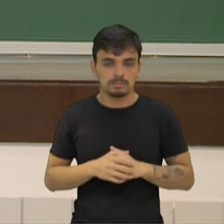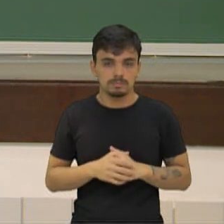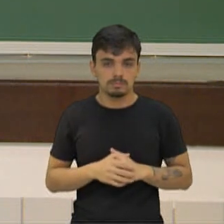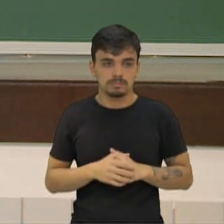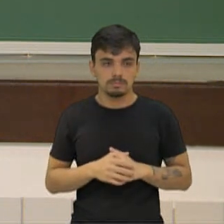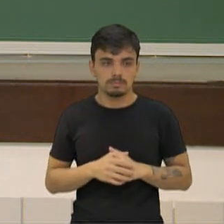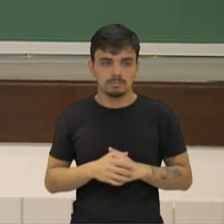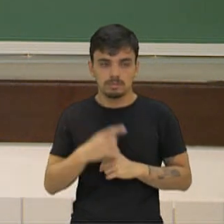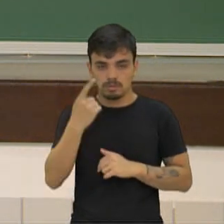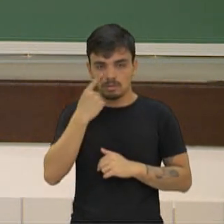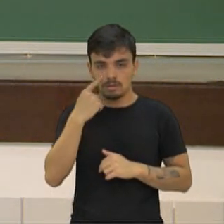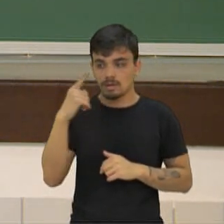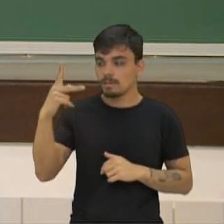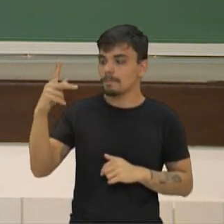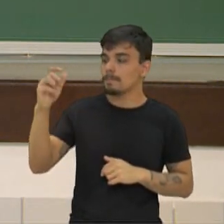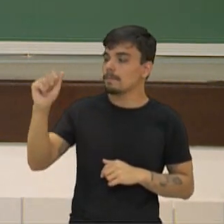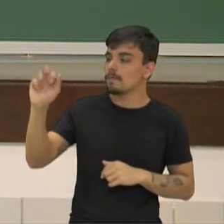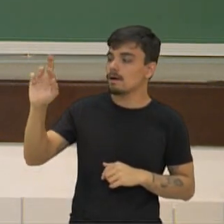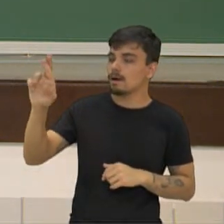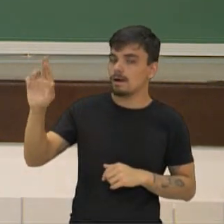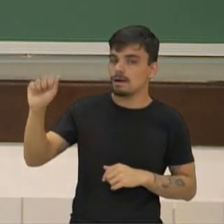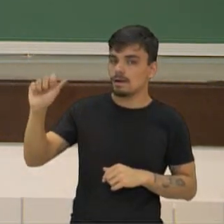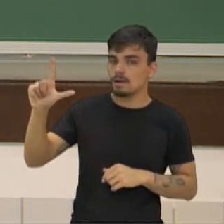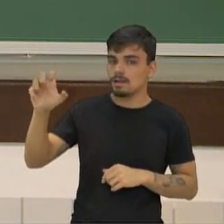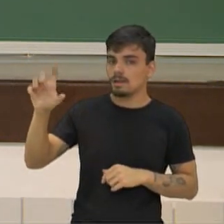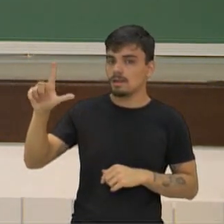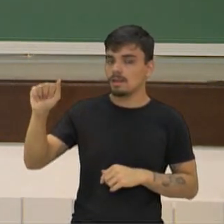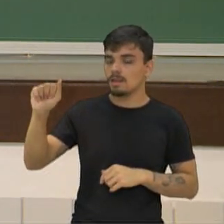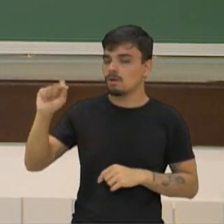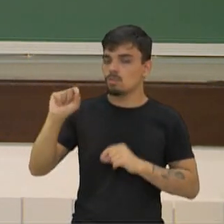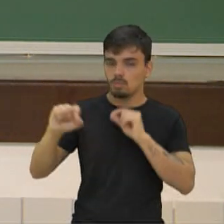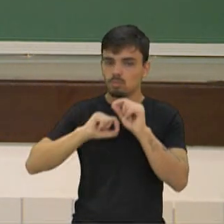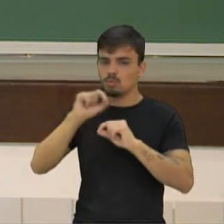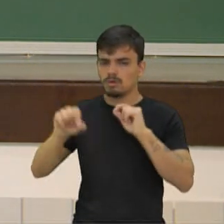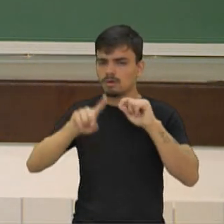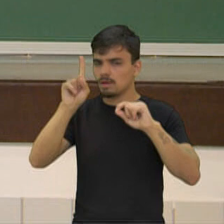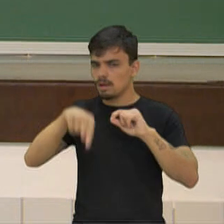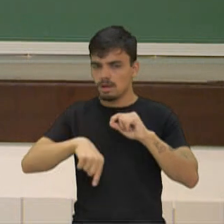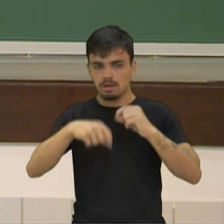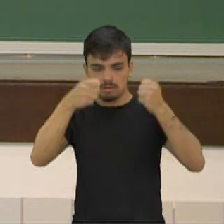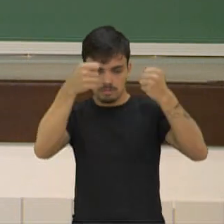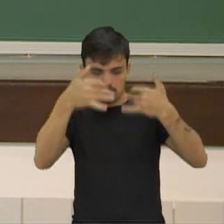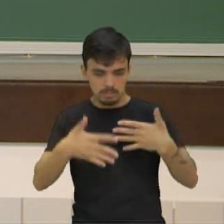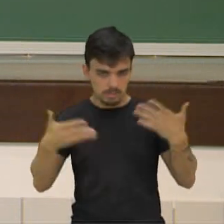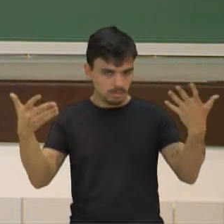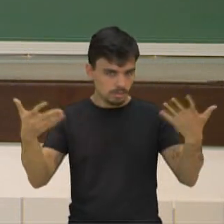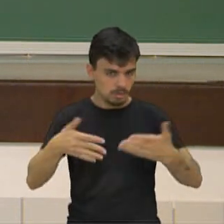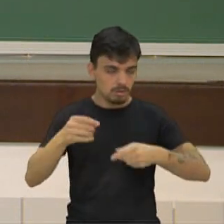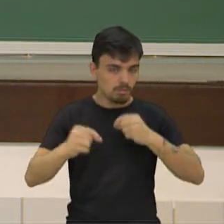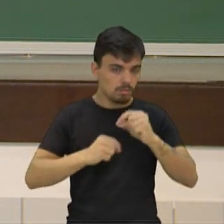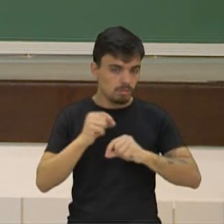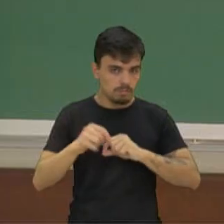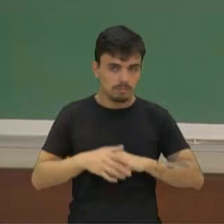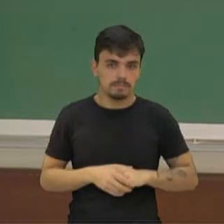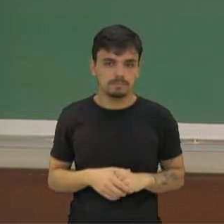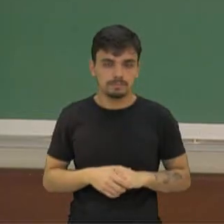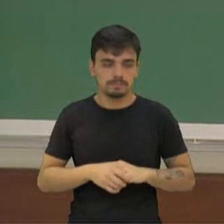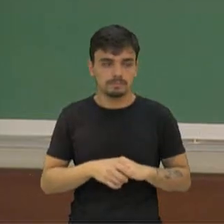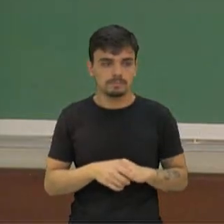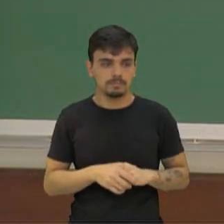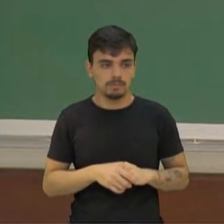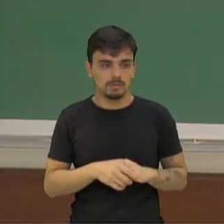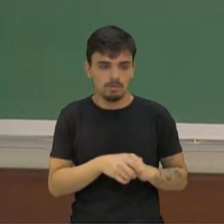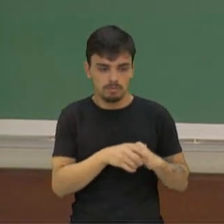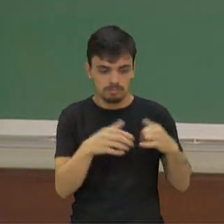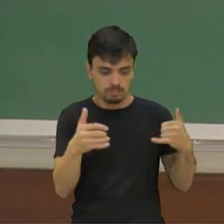associação em paralelo. Vamos abordar um conteúdo novo. Associação em paralelo. Gente, olha só como é que é essa ligação. Você